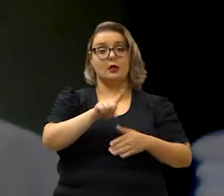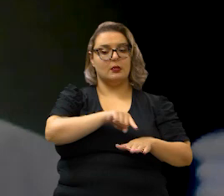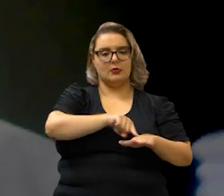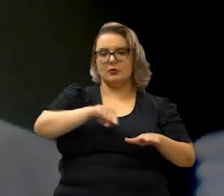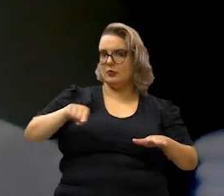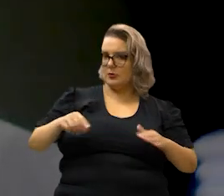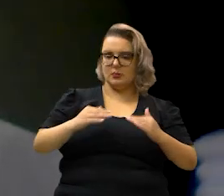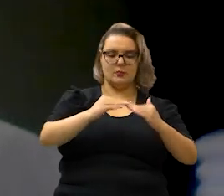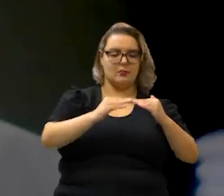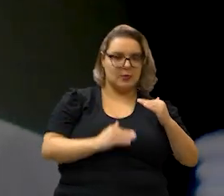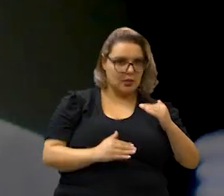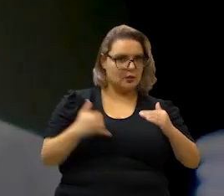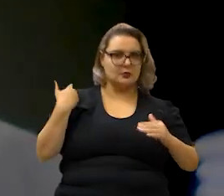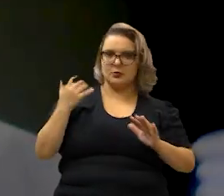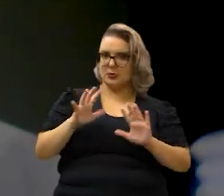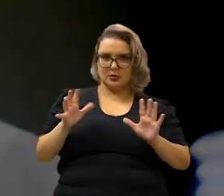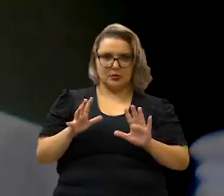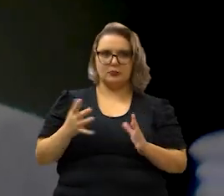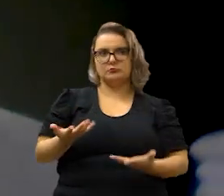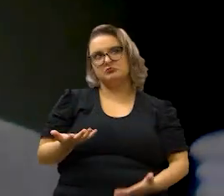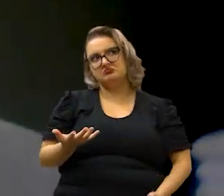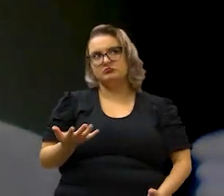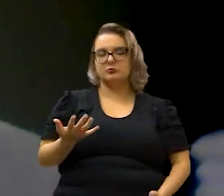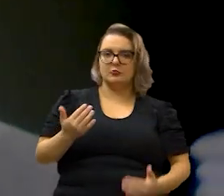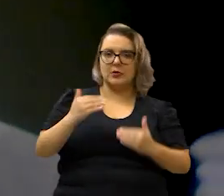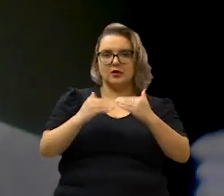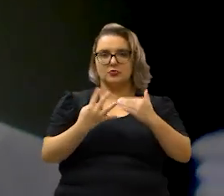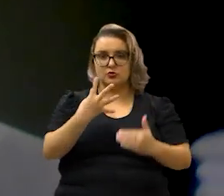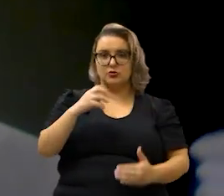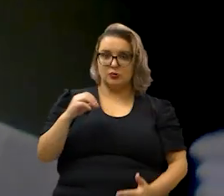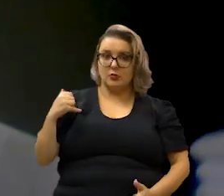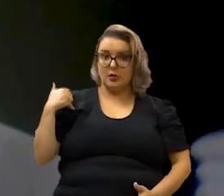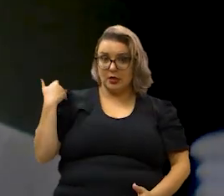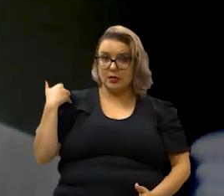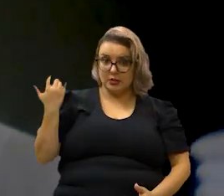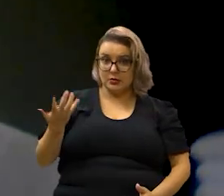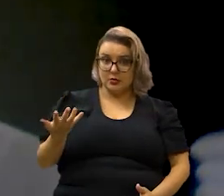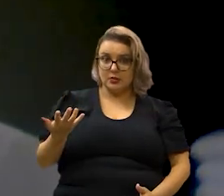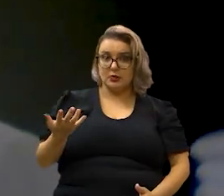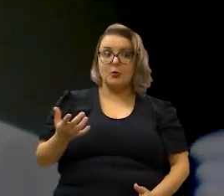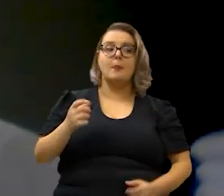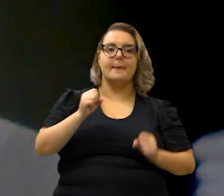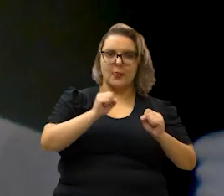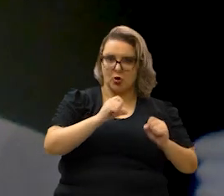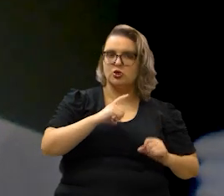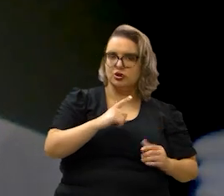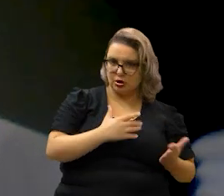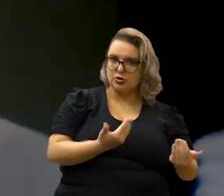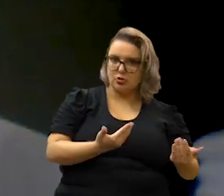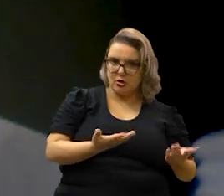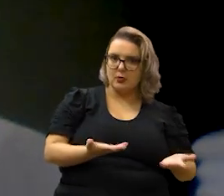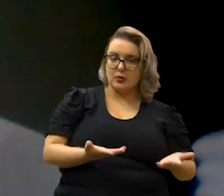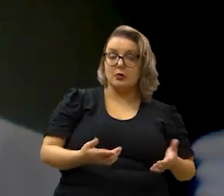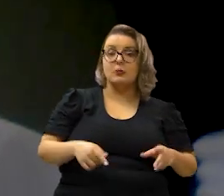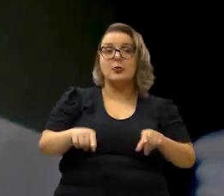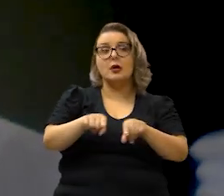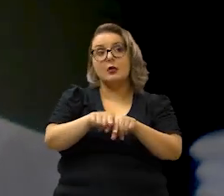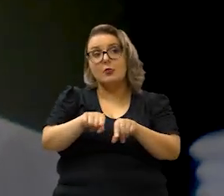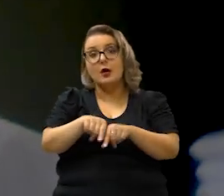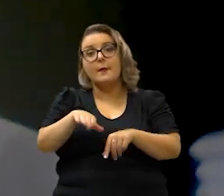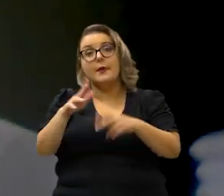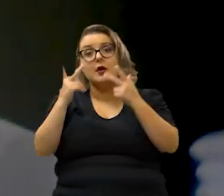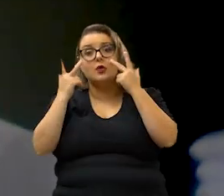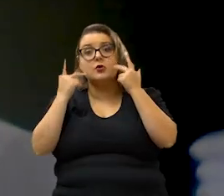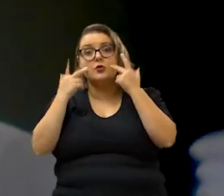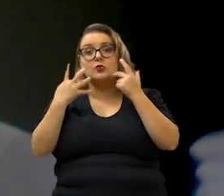menos idade de que 40 anos, quarta década, tenham, e é mais comum à medida